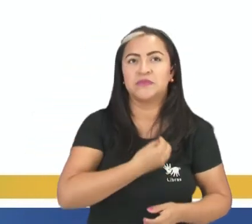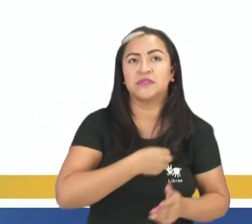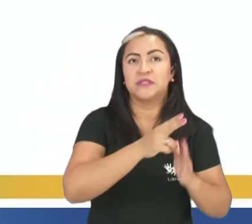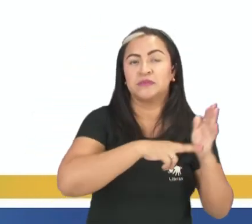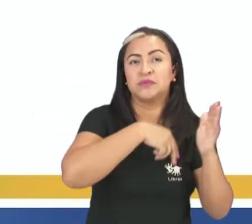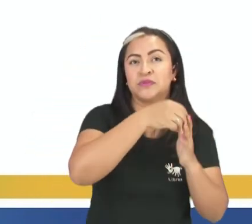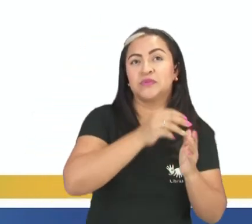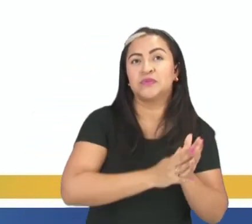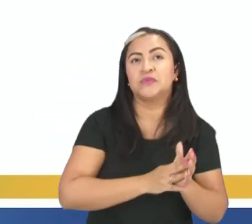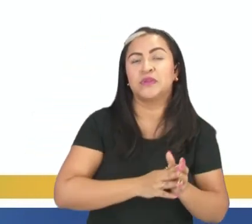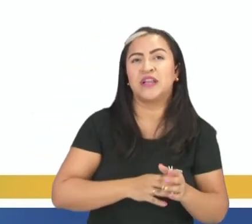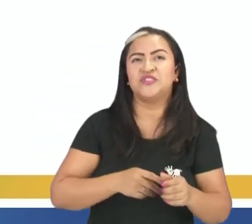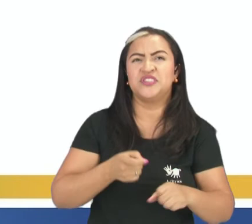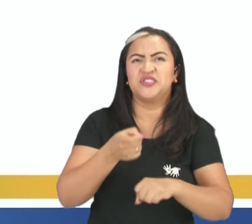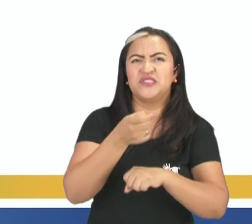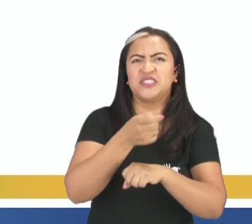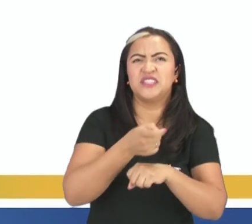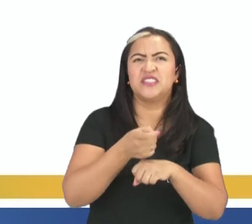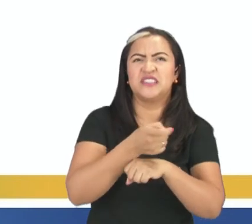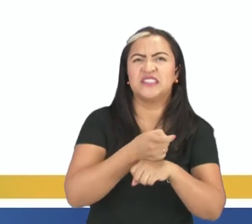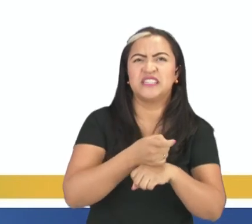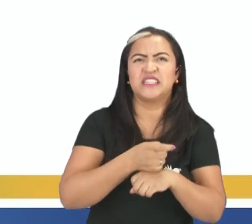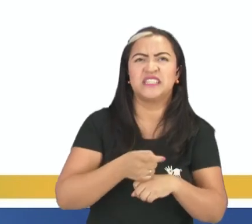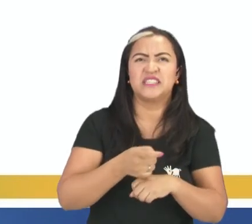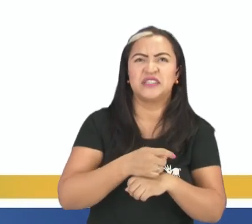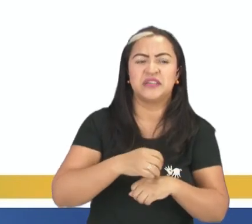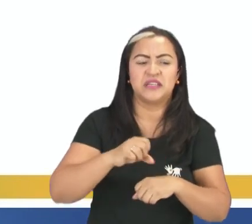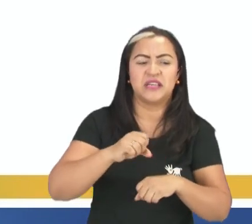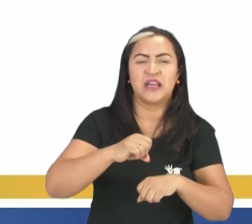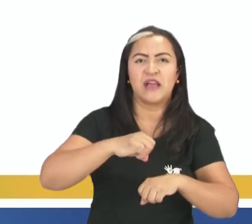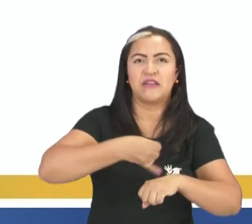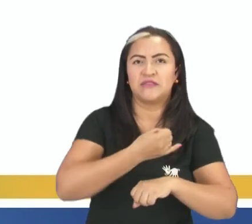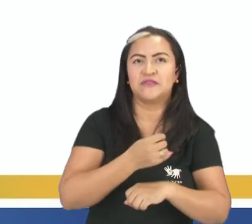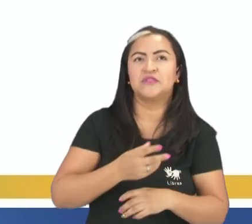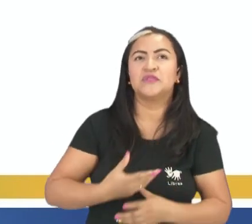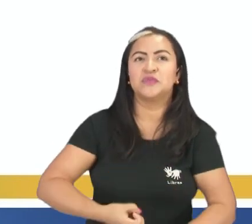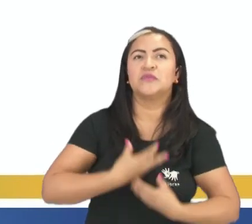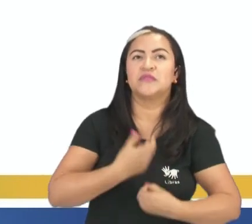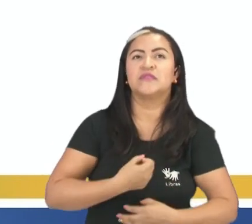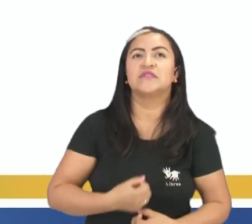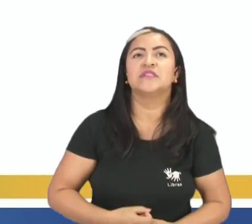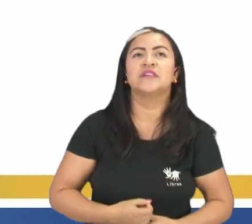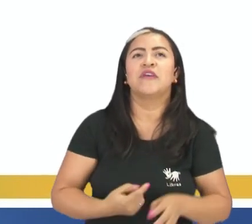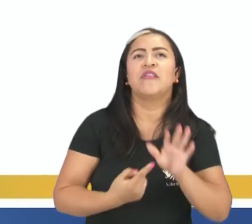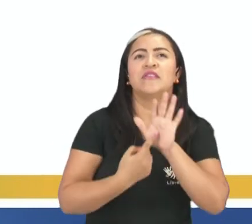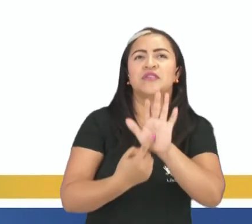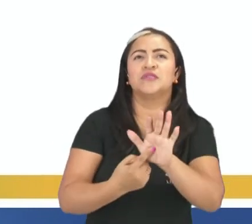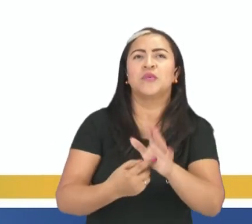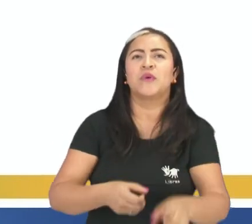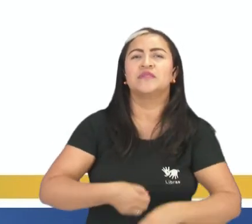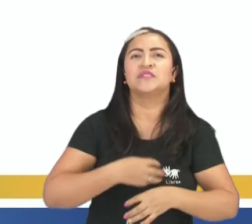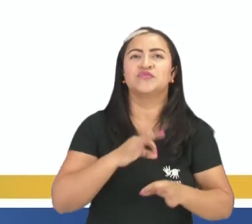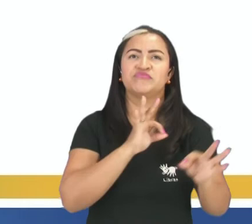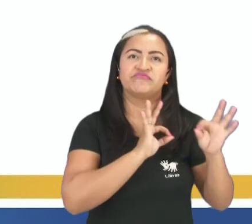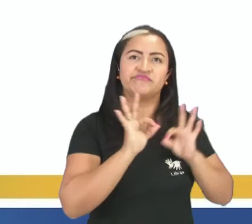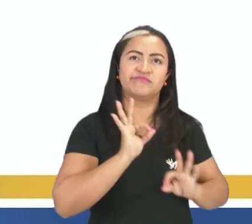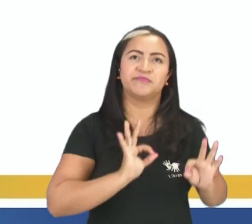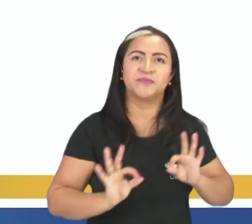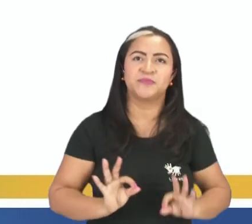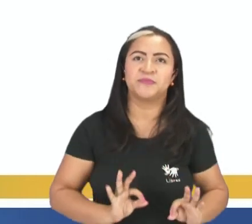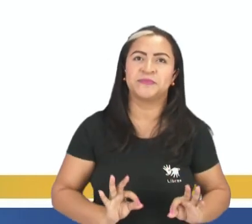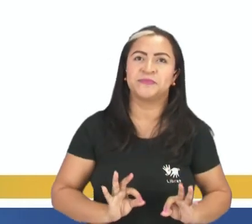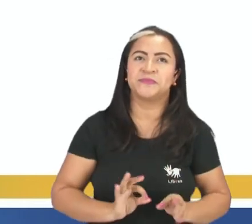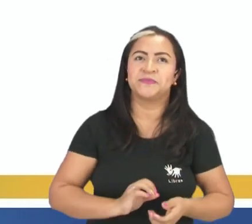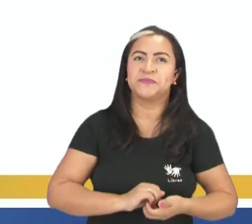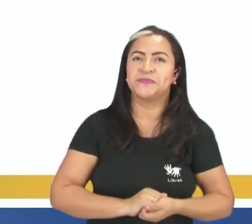usados no poema, né? Valorizam o excesso de enfeites. E aí, o que vocês olham? Observem aí dentro dessas